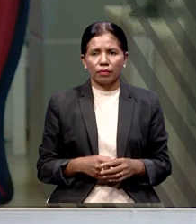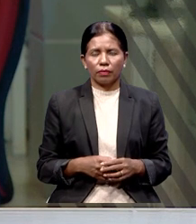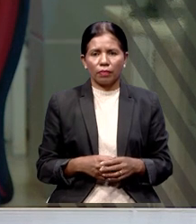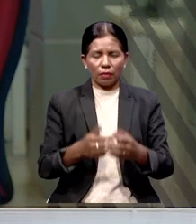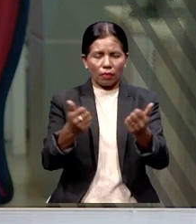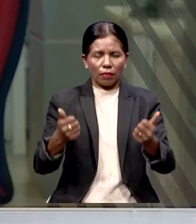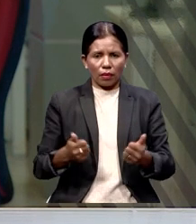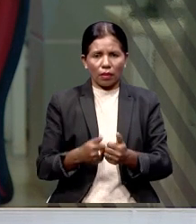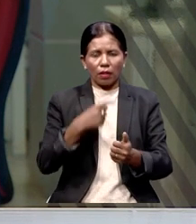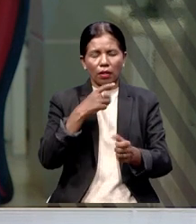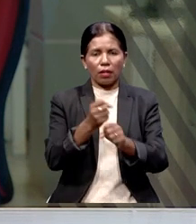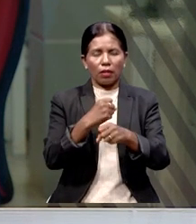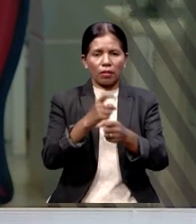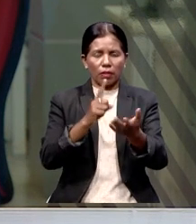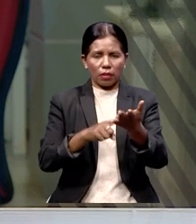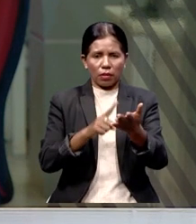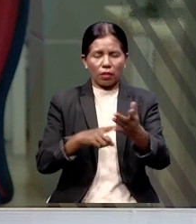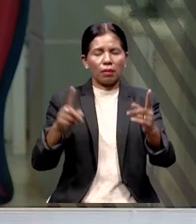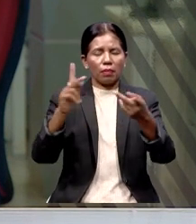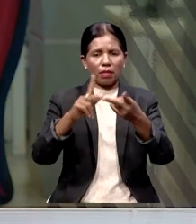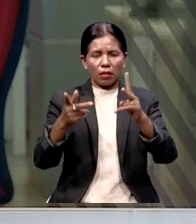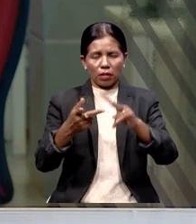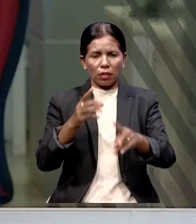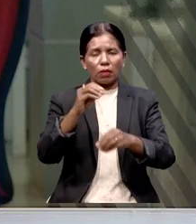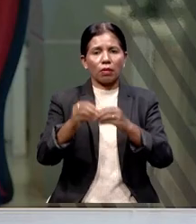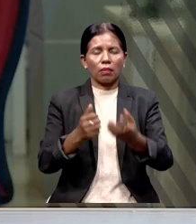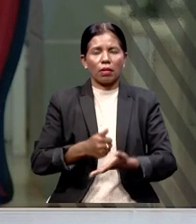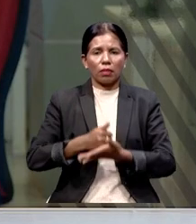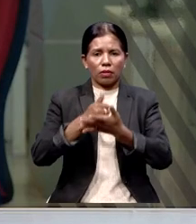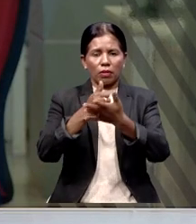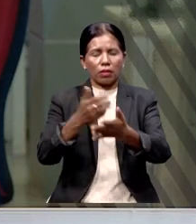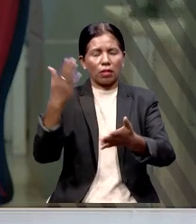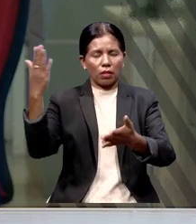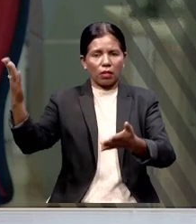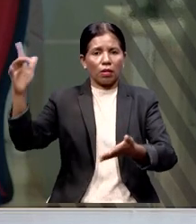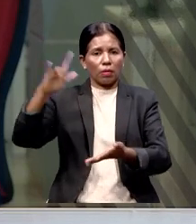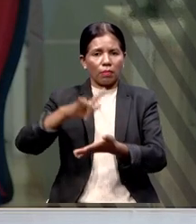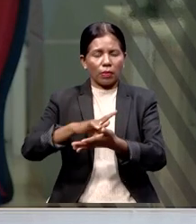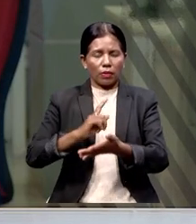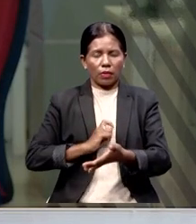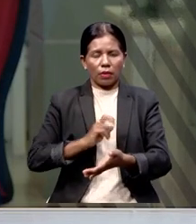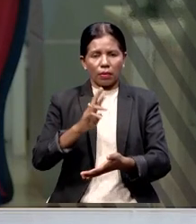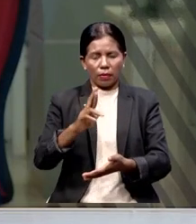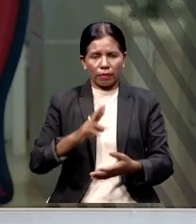Autoridade aduaneira halo discussão aberta para ser recira com abatentamento e a Porto Tiver.